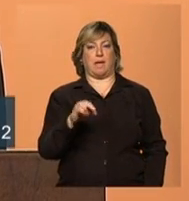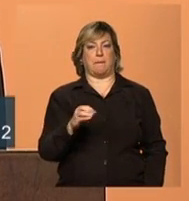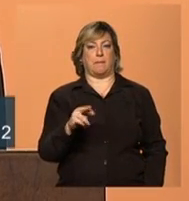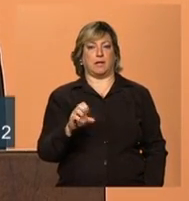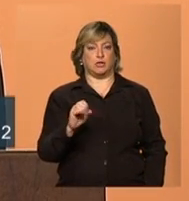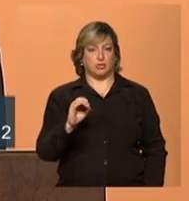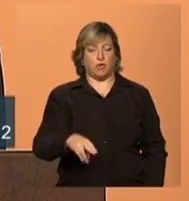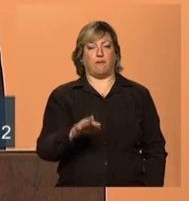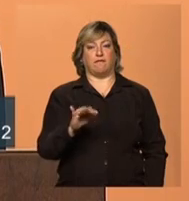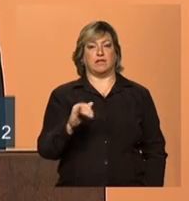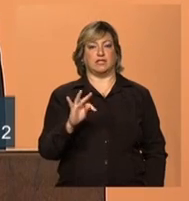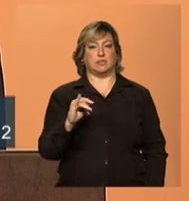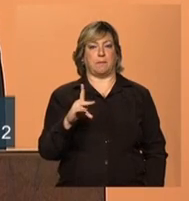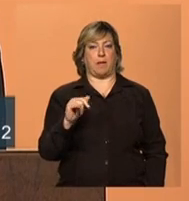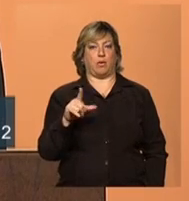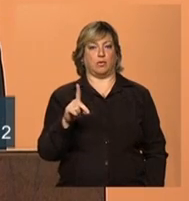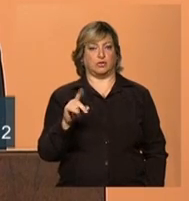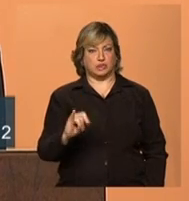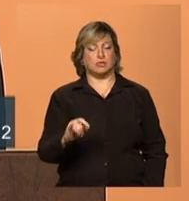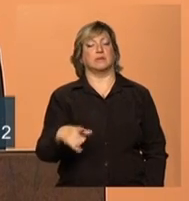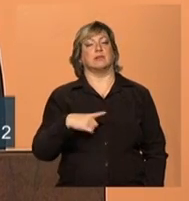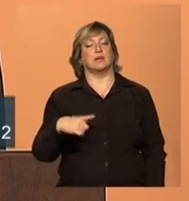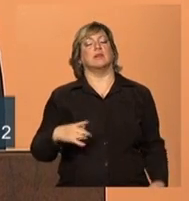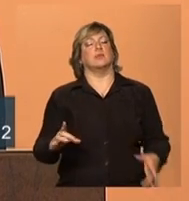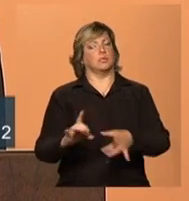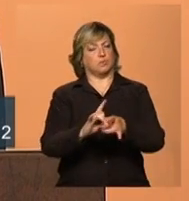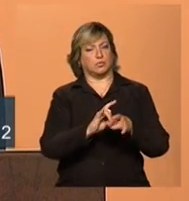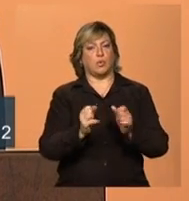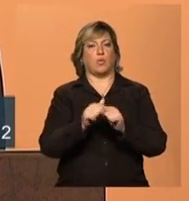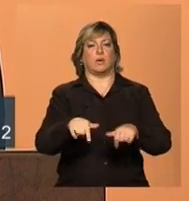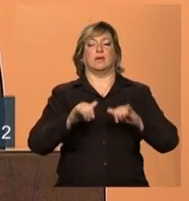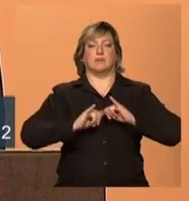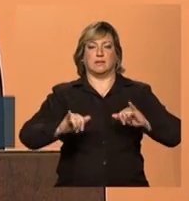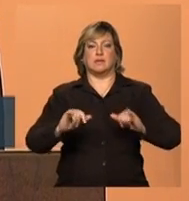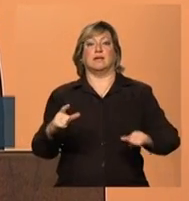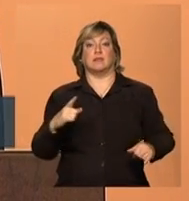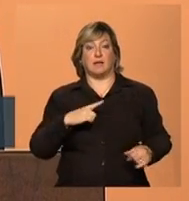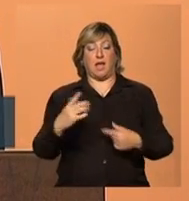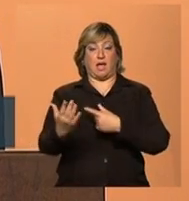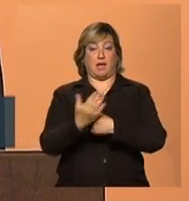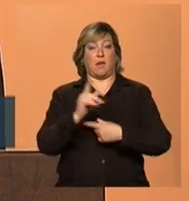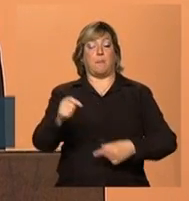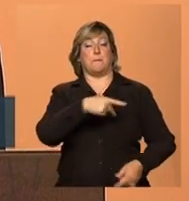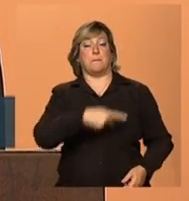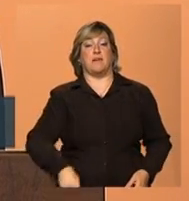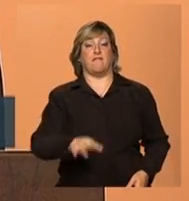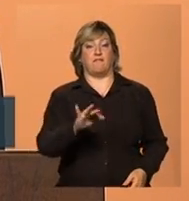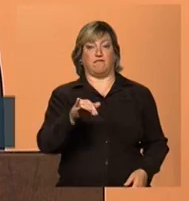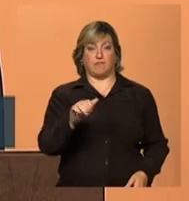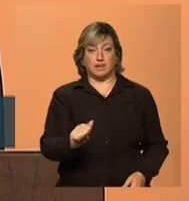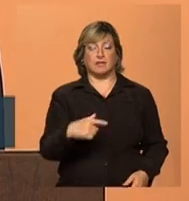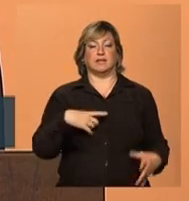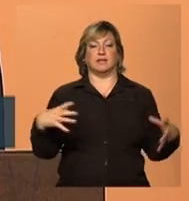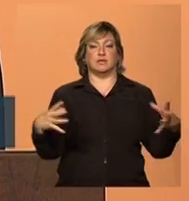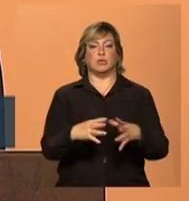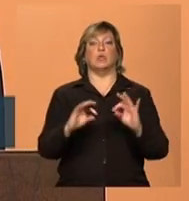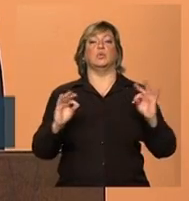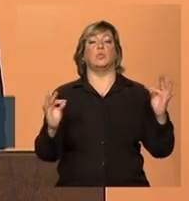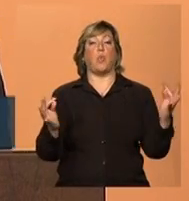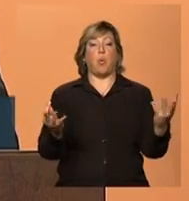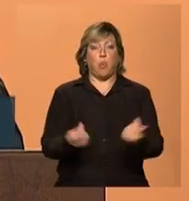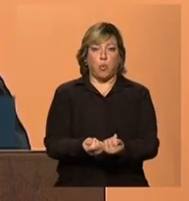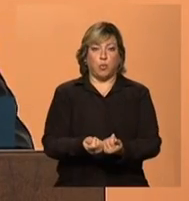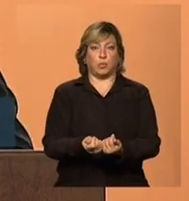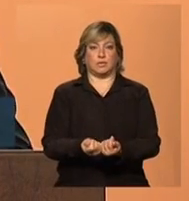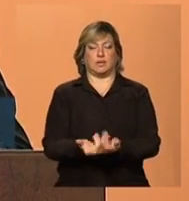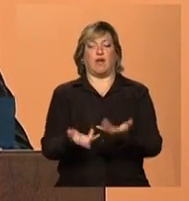abraçou essa campanha. Nós temos o apoio do Jean Todt, presidente da FIA, com